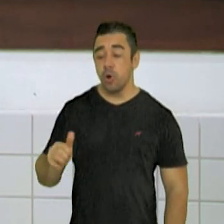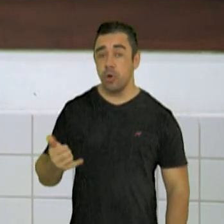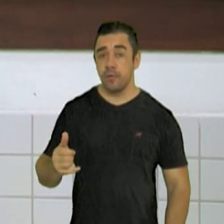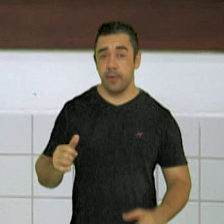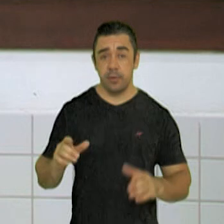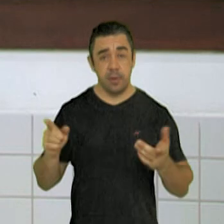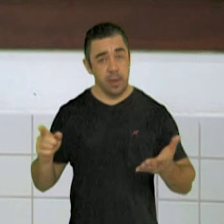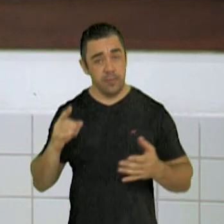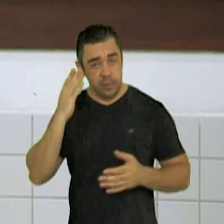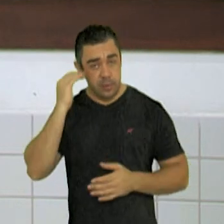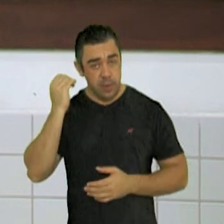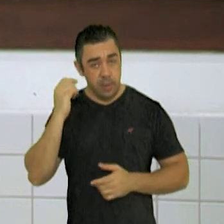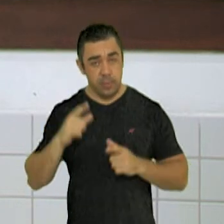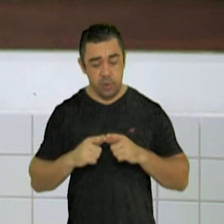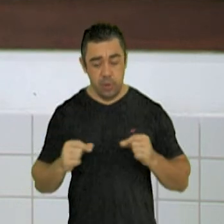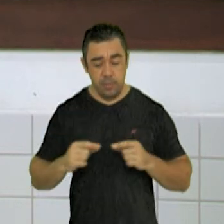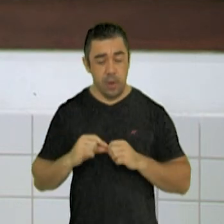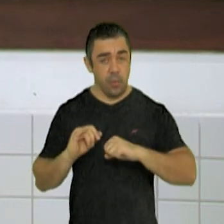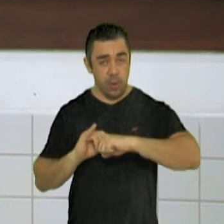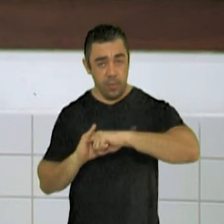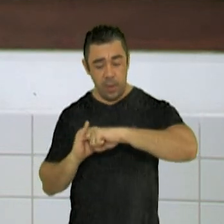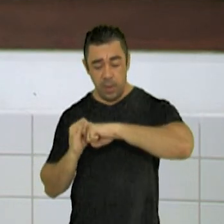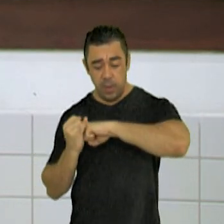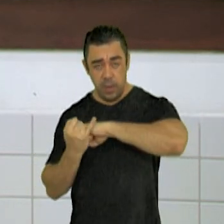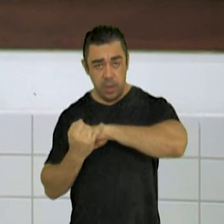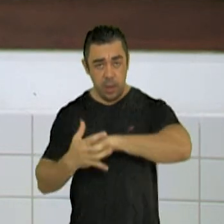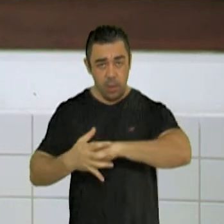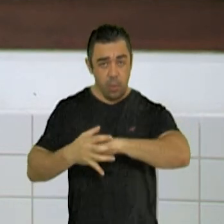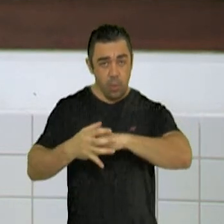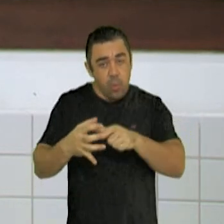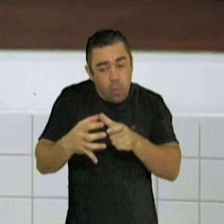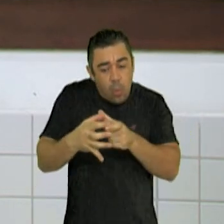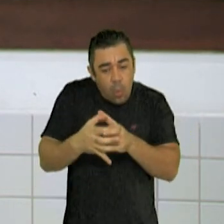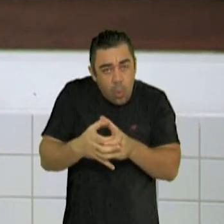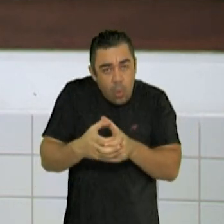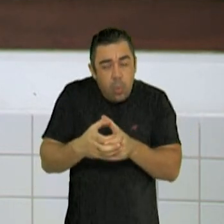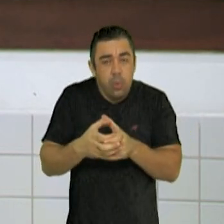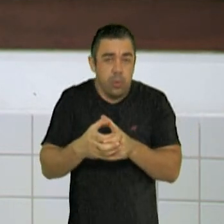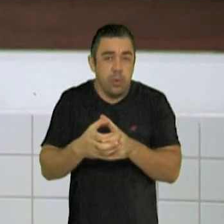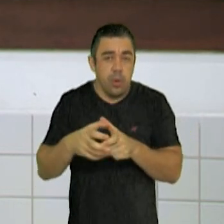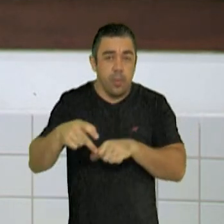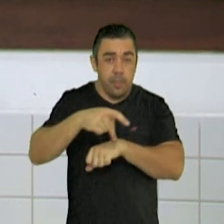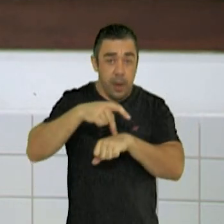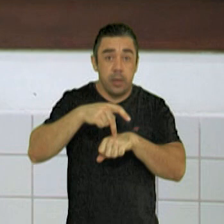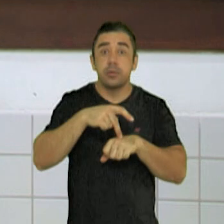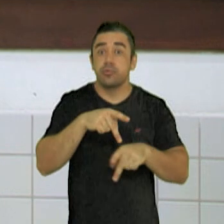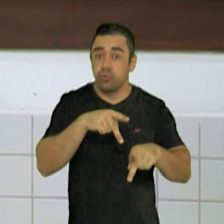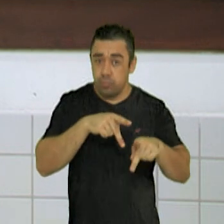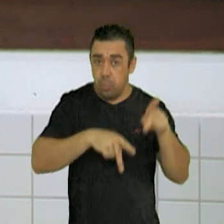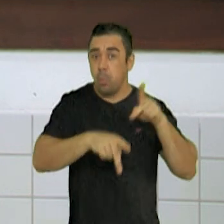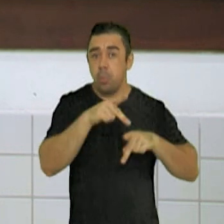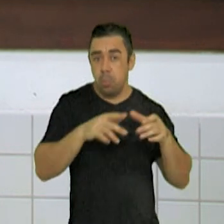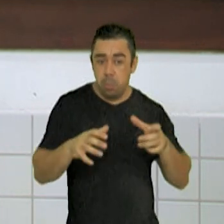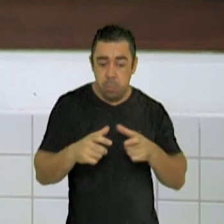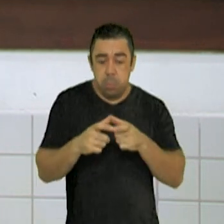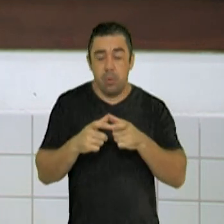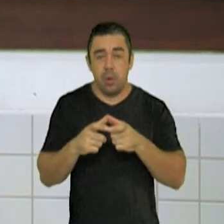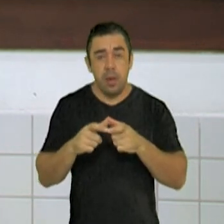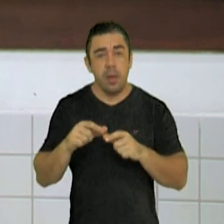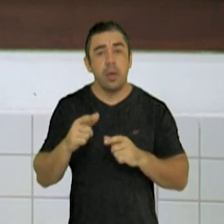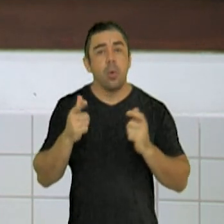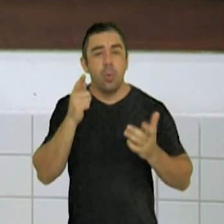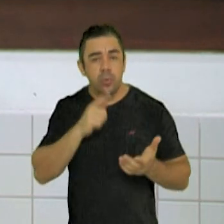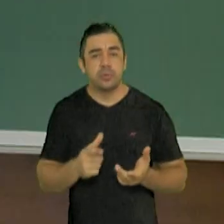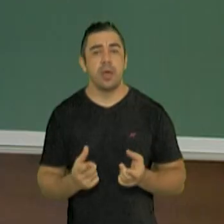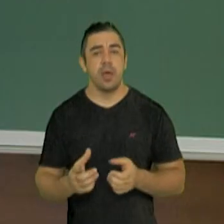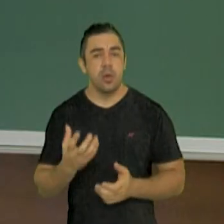uma ilha, tem um território reduzido, uma população, é um país populoso e mesmo assim tem um PIB dos maiores do